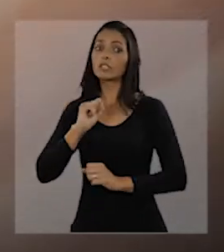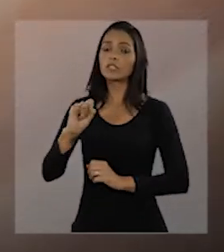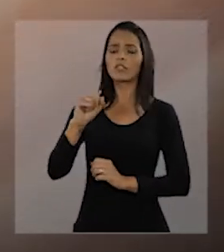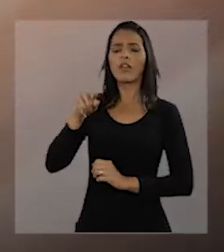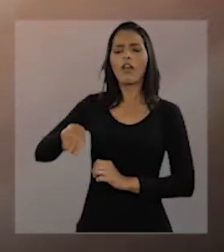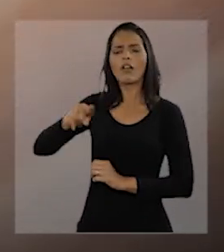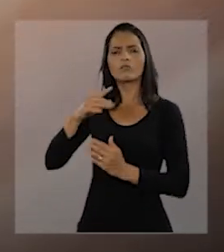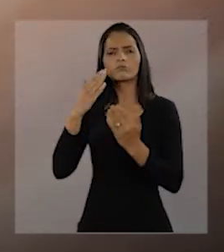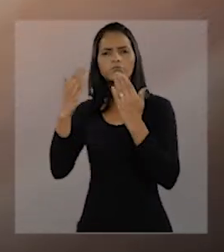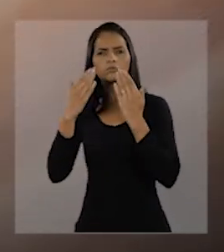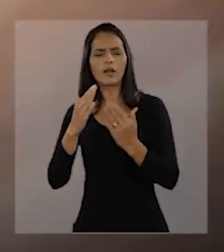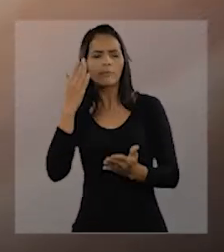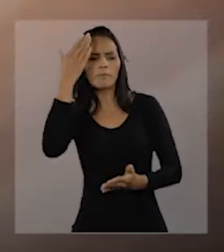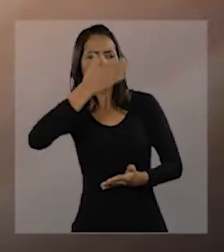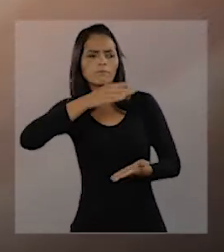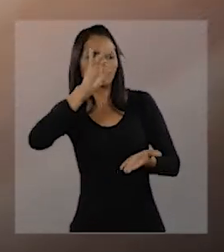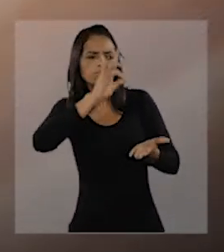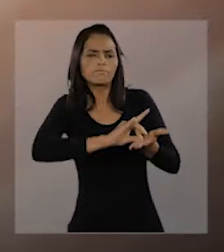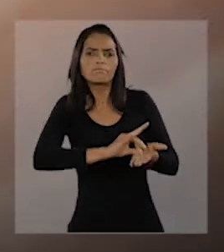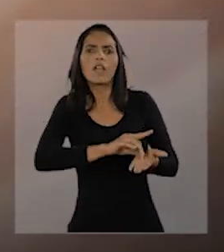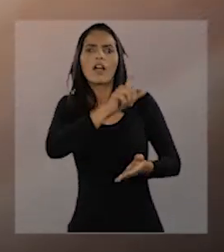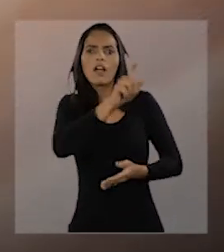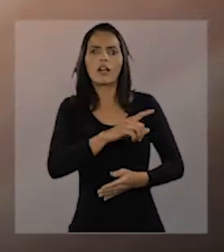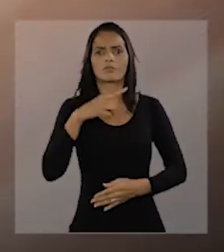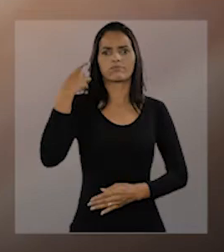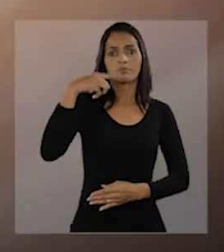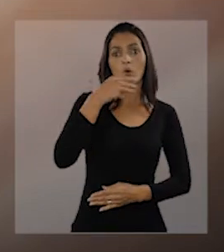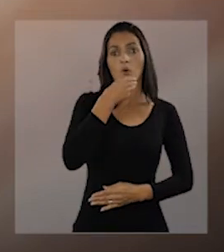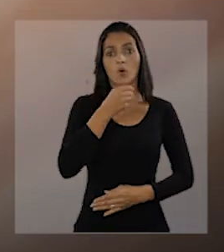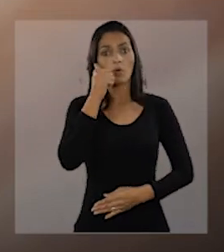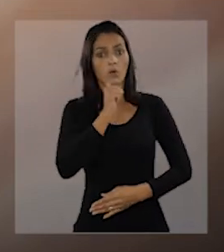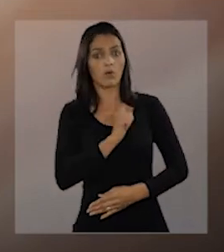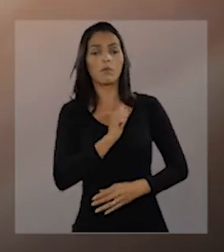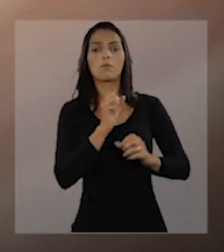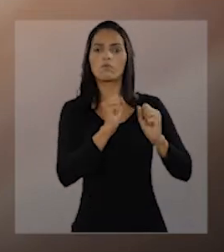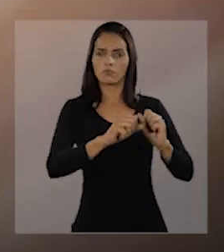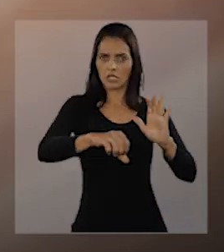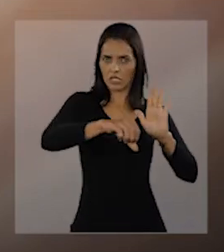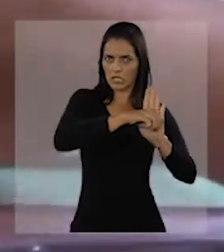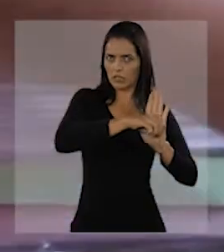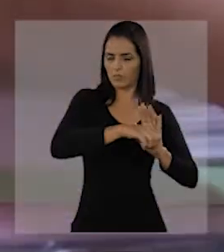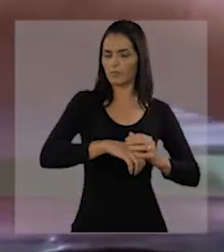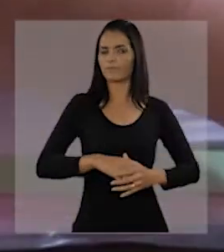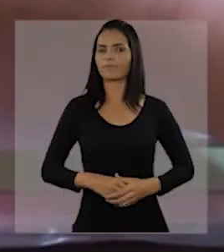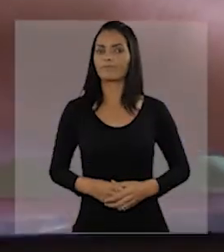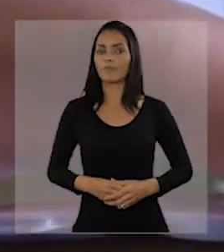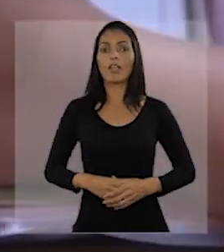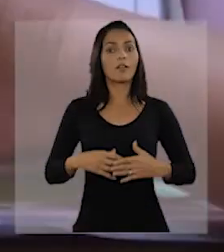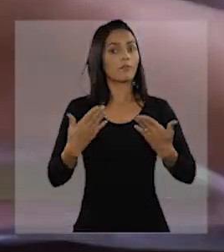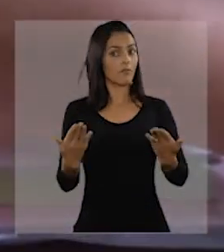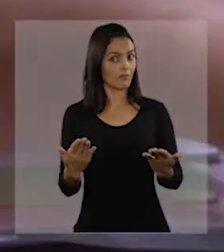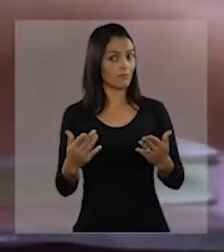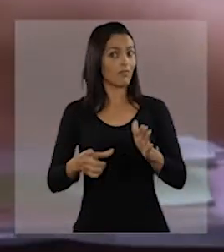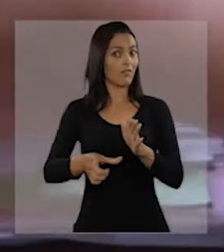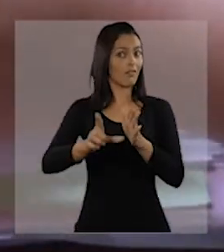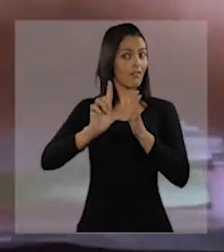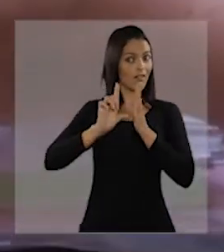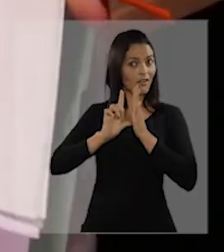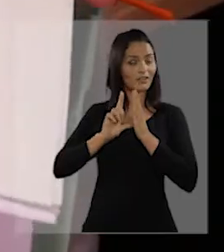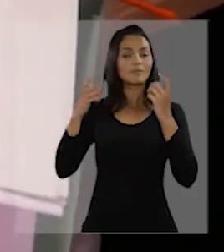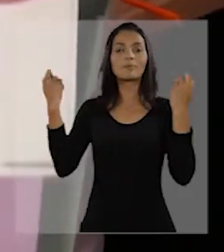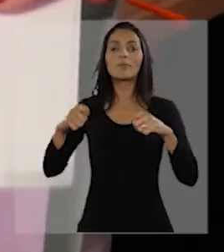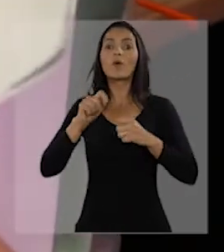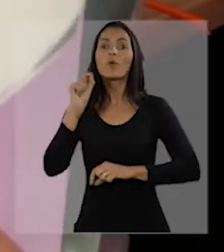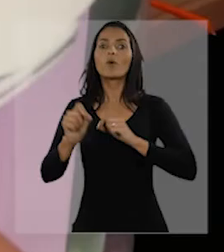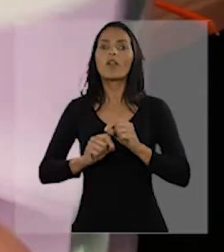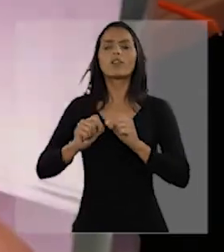de materialidade e autoria de que o advogado ou advogada cometeu um crime. Mesmo assim, ainda é